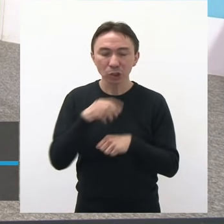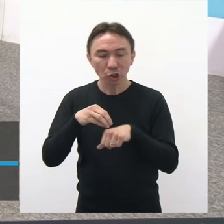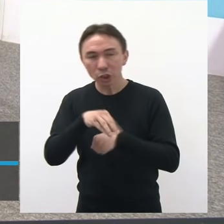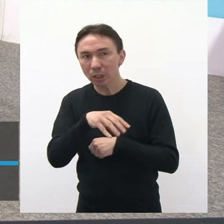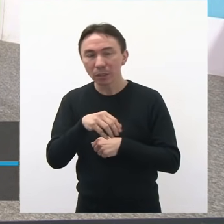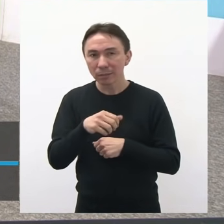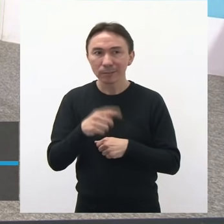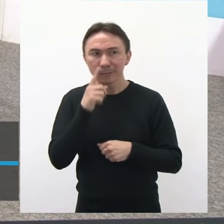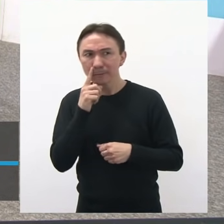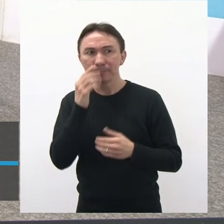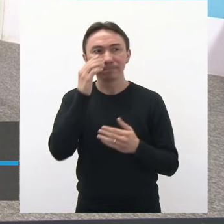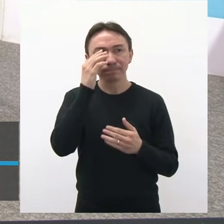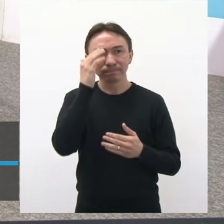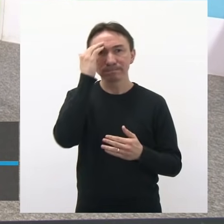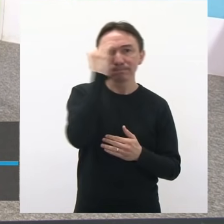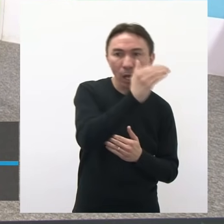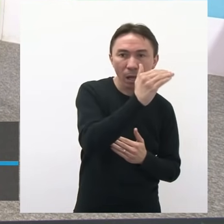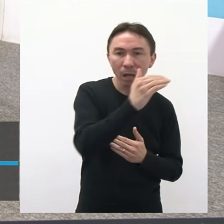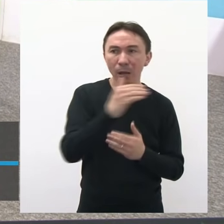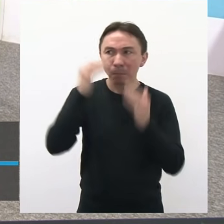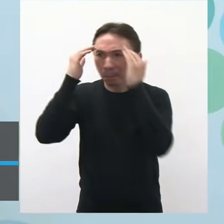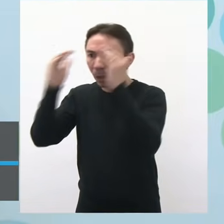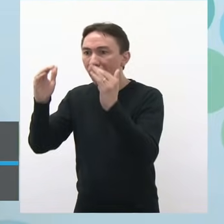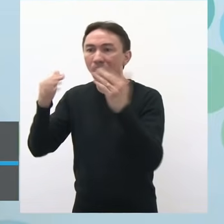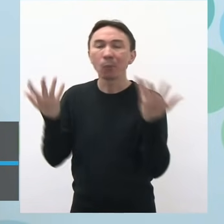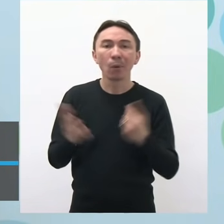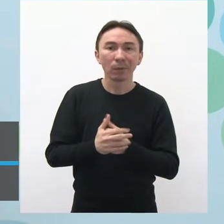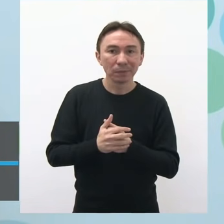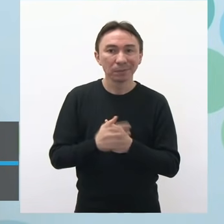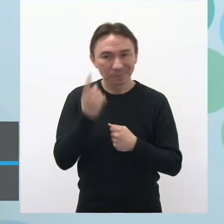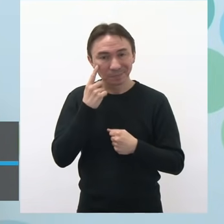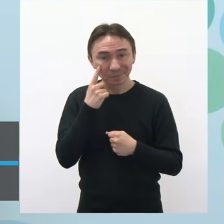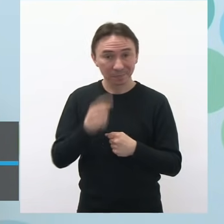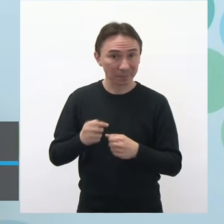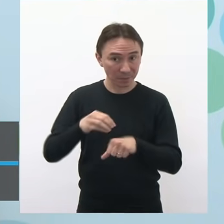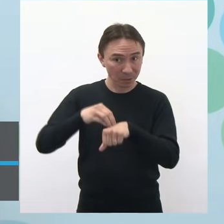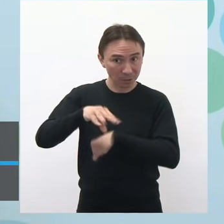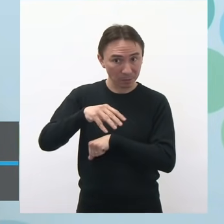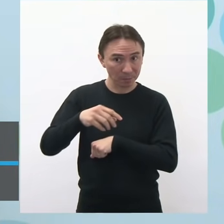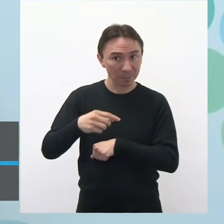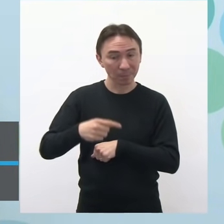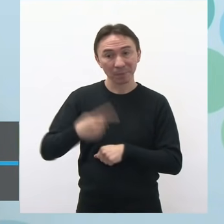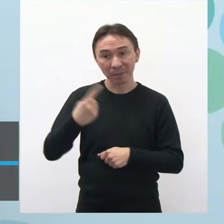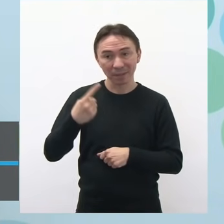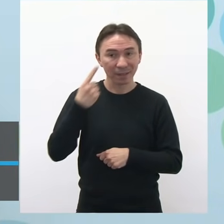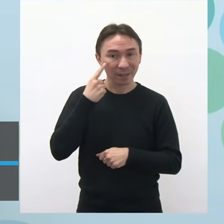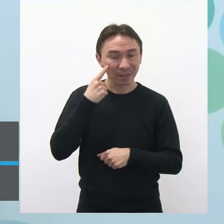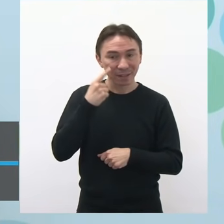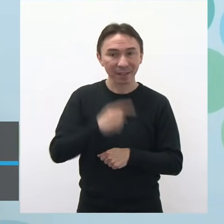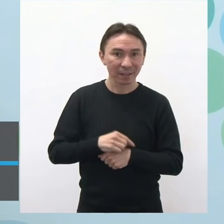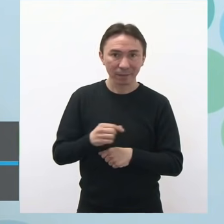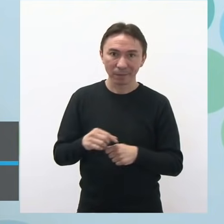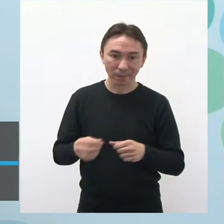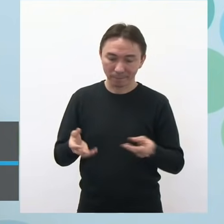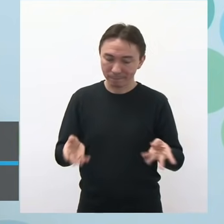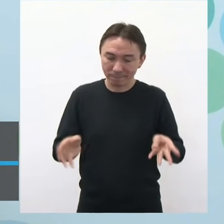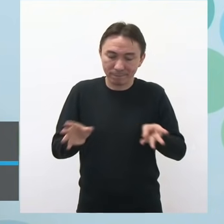avião. Então, a minha primeira dica é dobrar aqui no